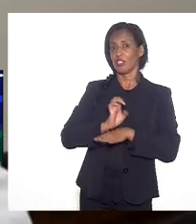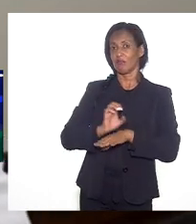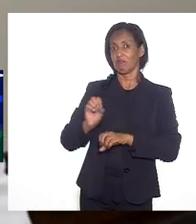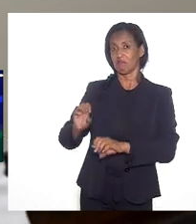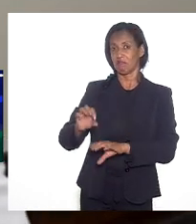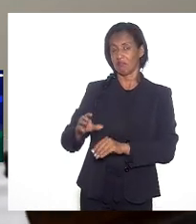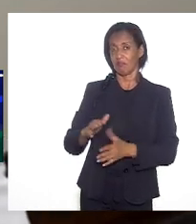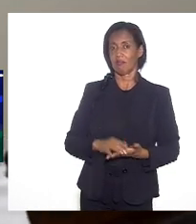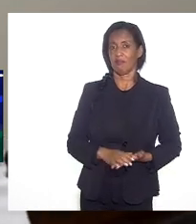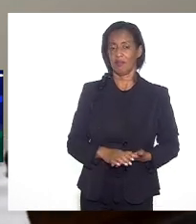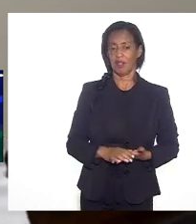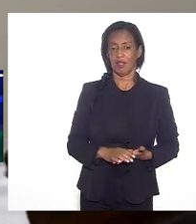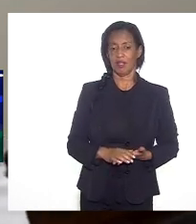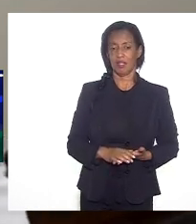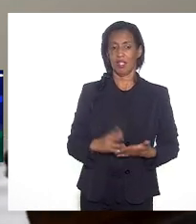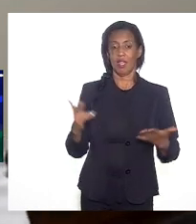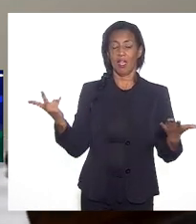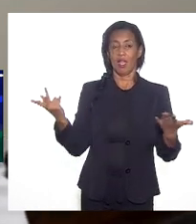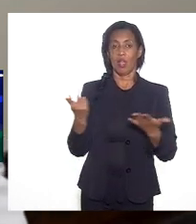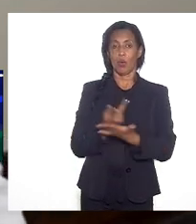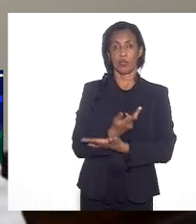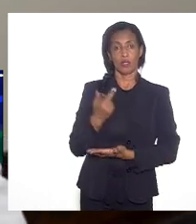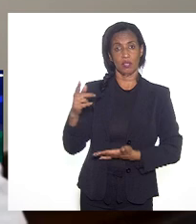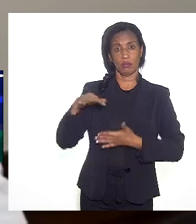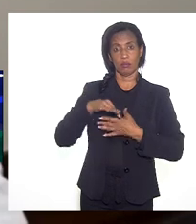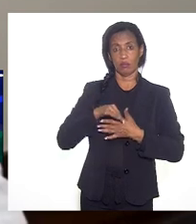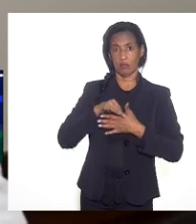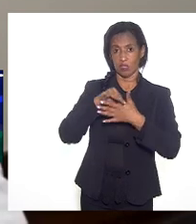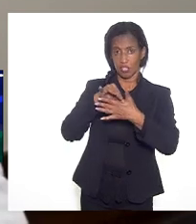há pouco o seu titular